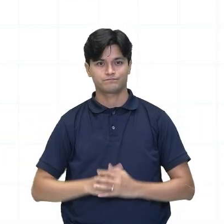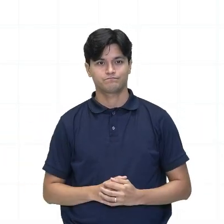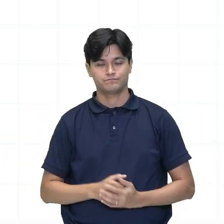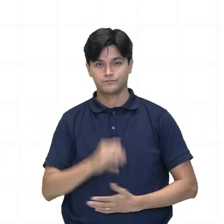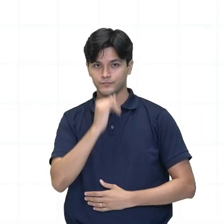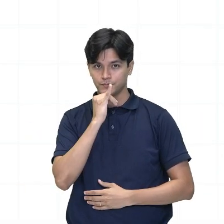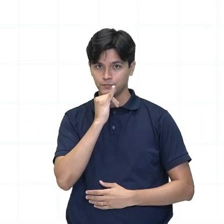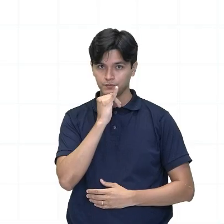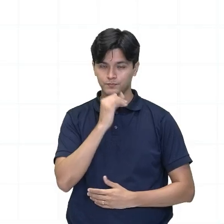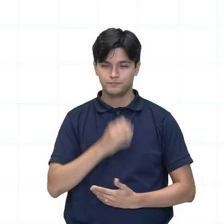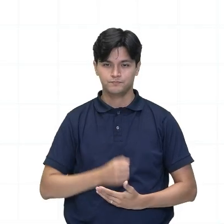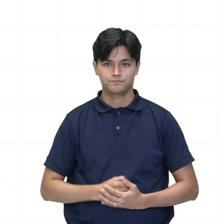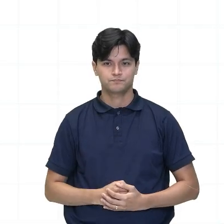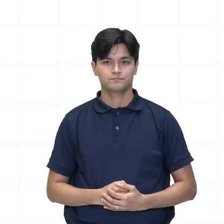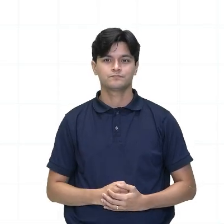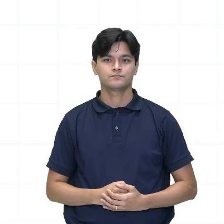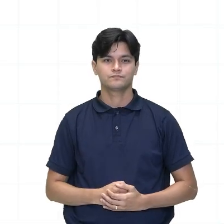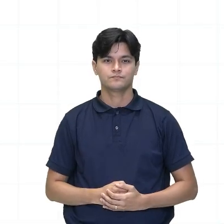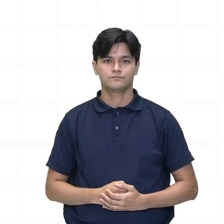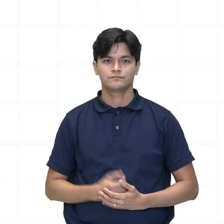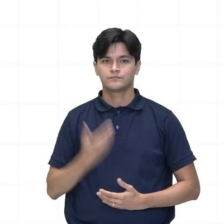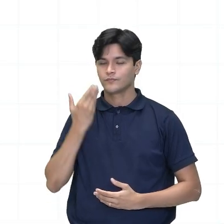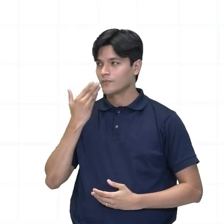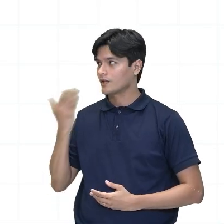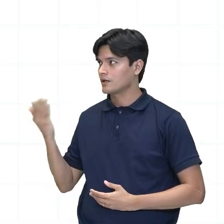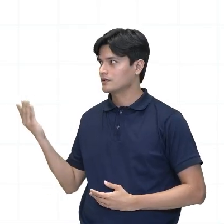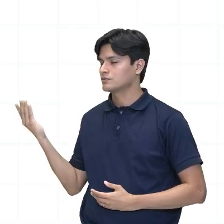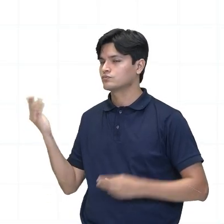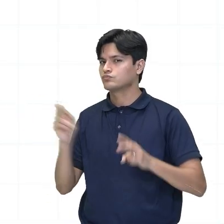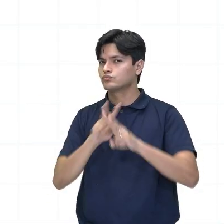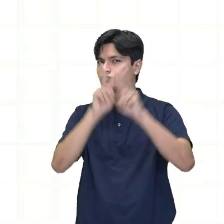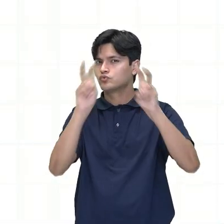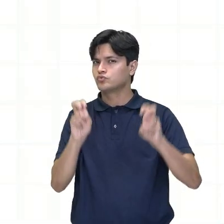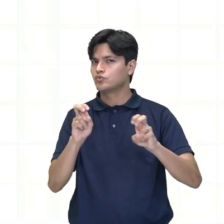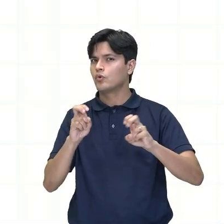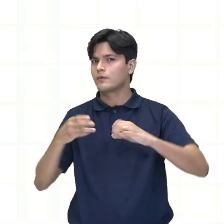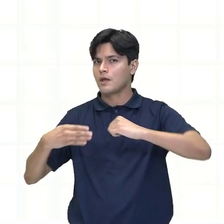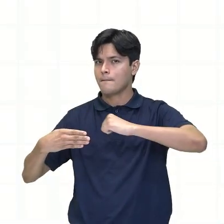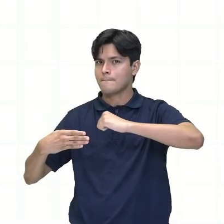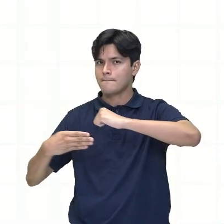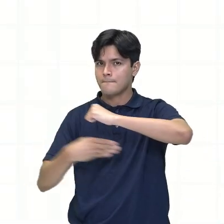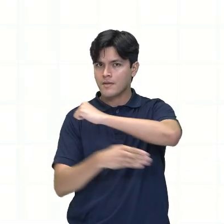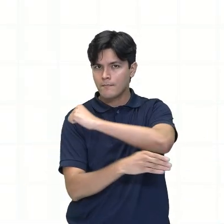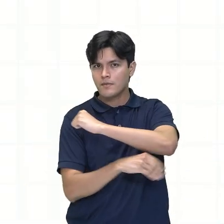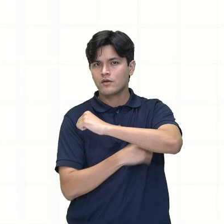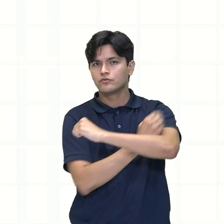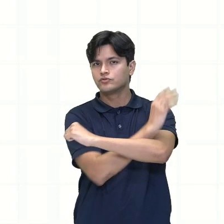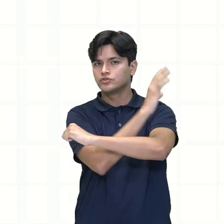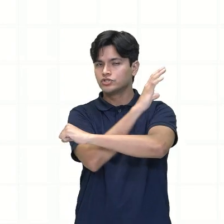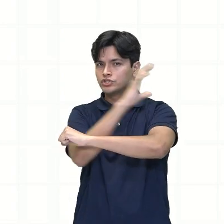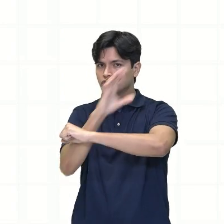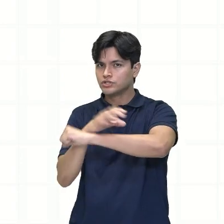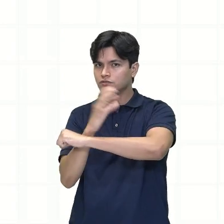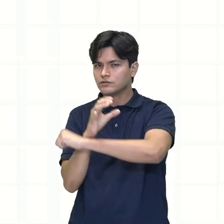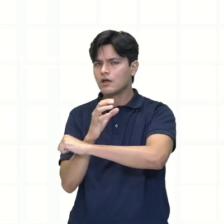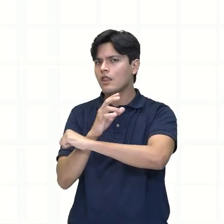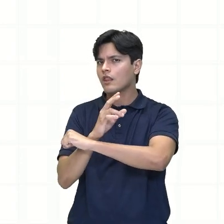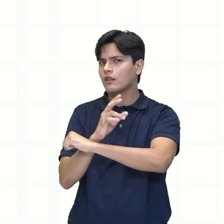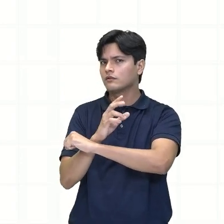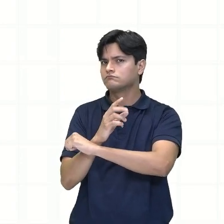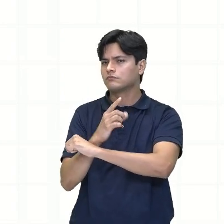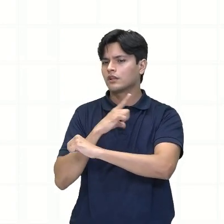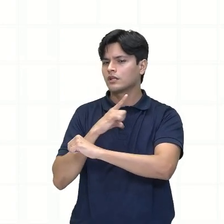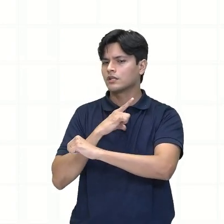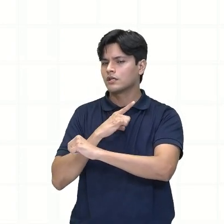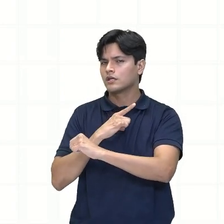pensamos em biodiversidade, nós lembramos do quê? Da proteção à nossa